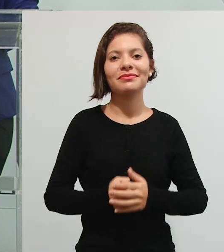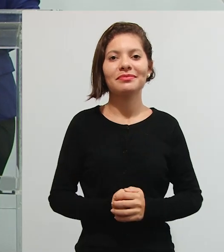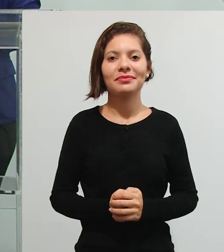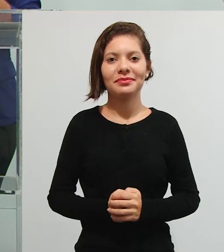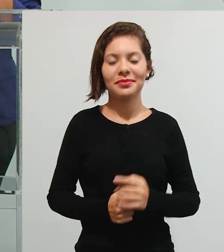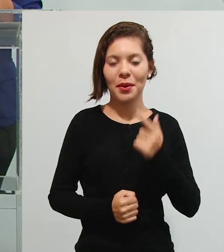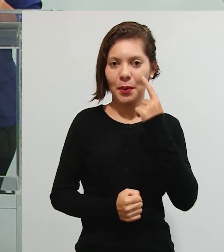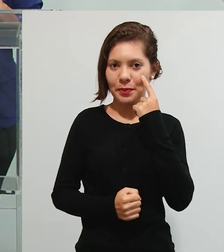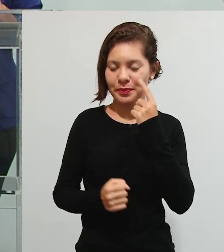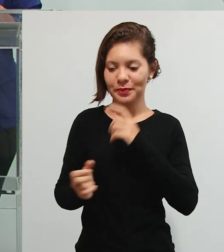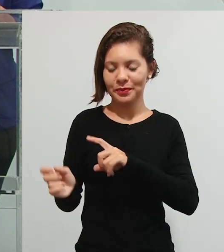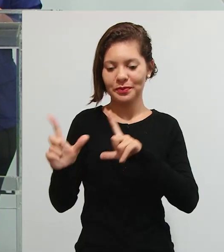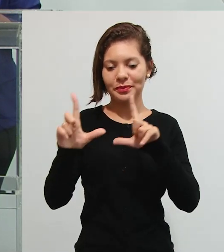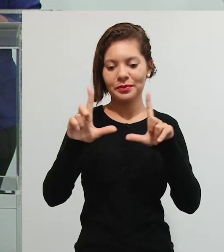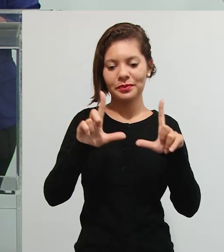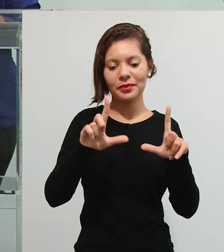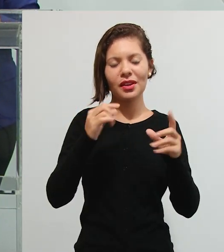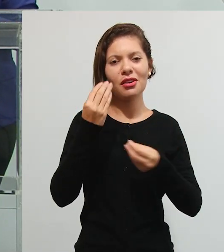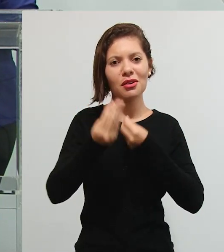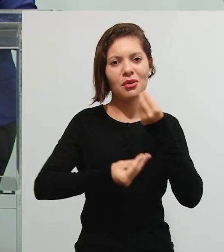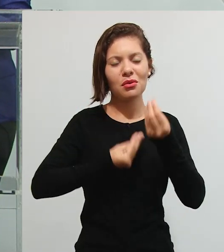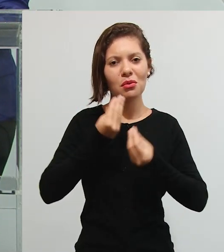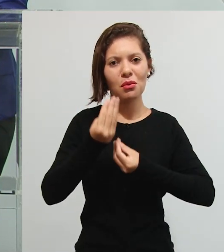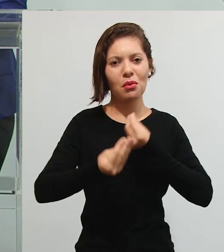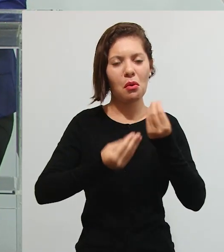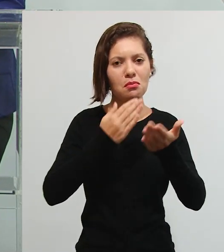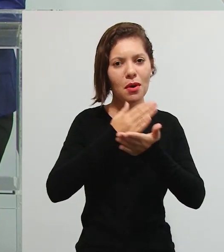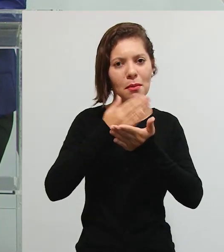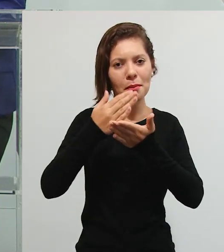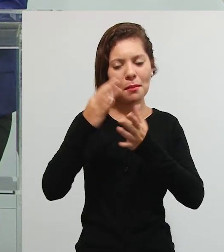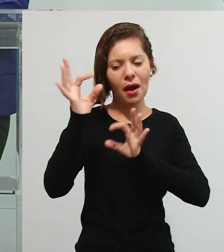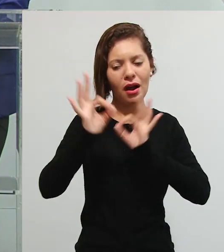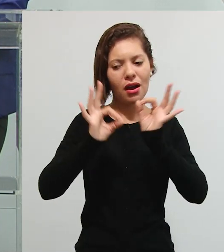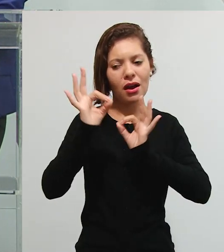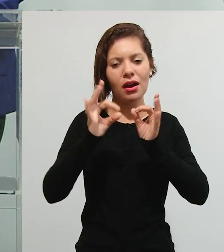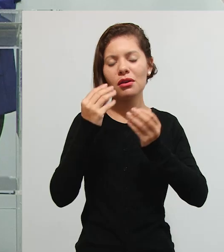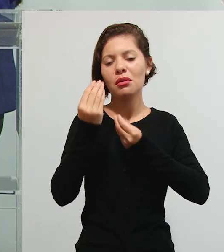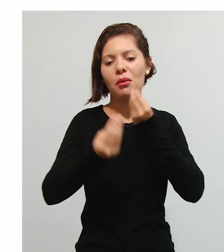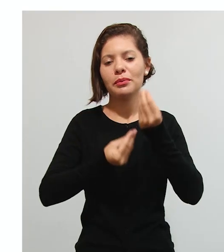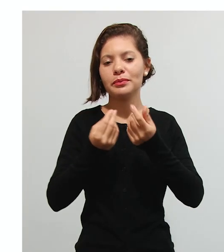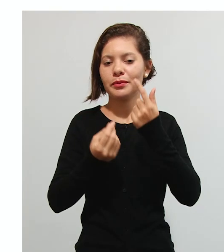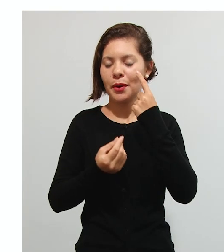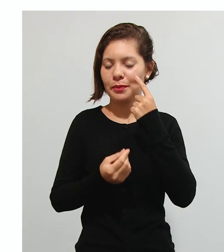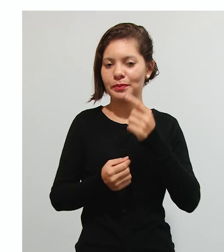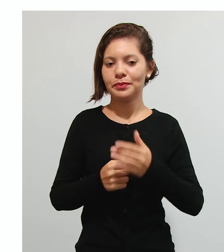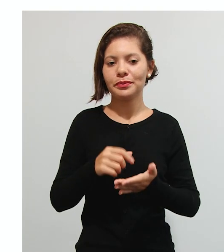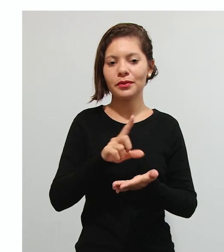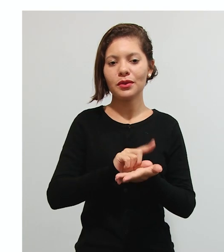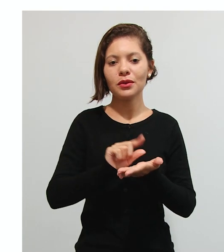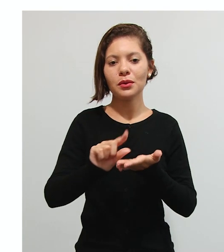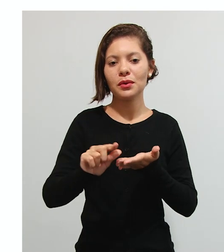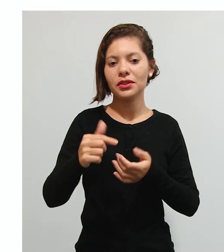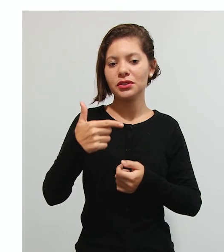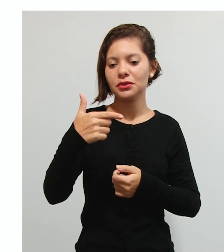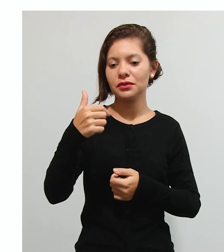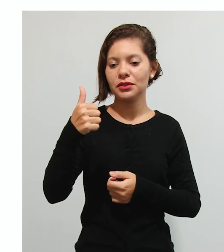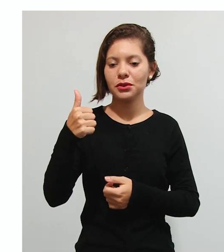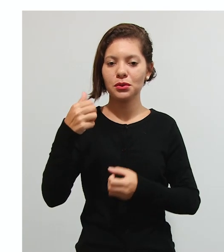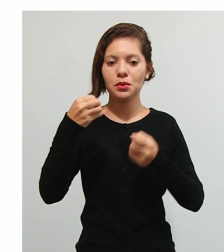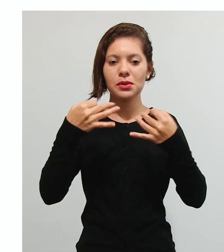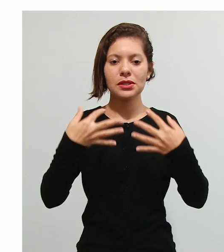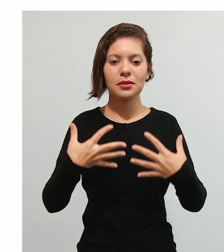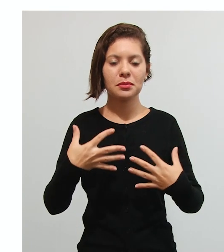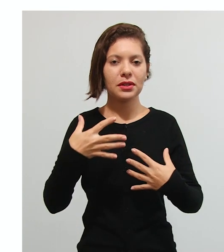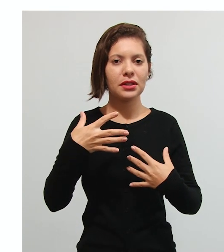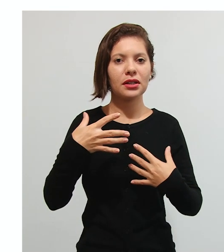material. Então, voltando aqui para o nosso slide, a gente vai ver como é que se divide a educação no Brasil. Então, nós temos no artigo 21, a LDB diz